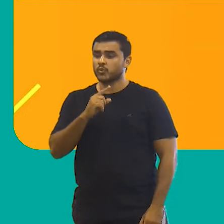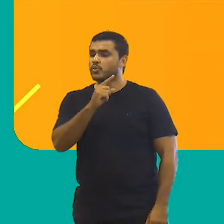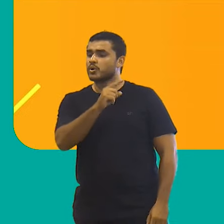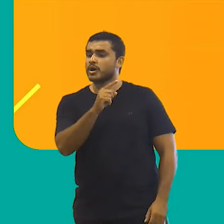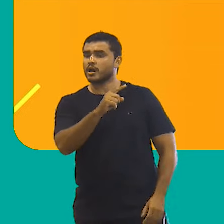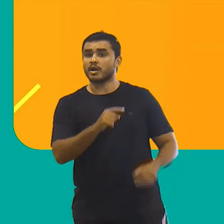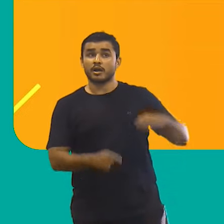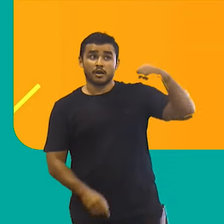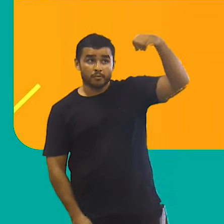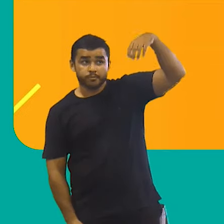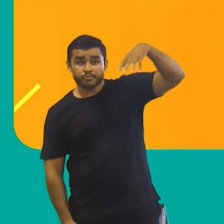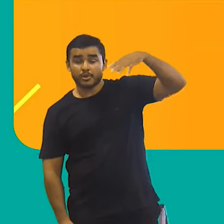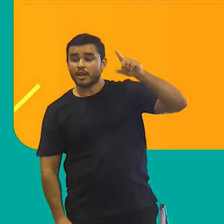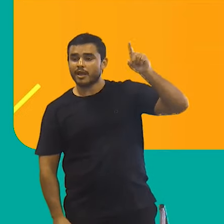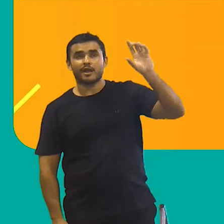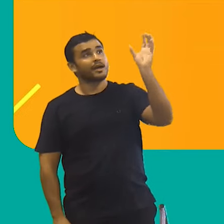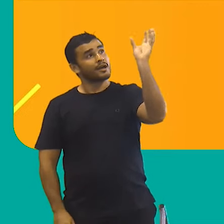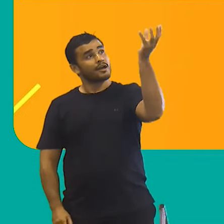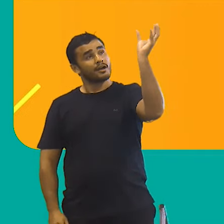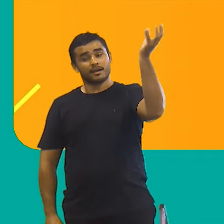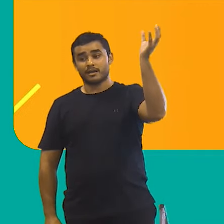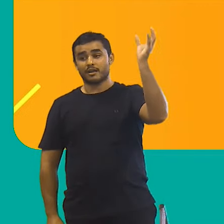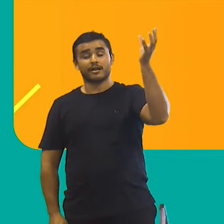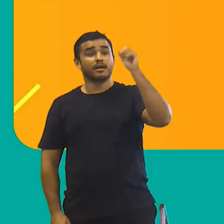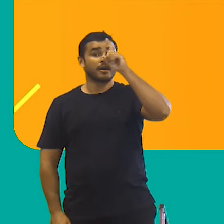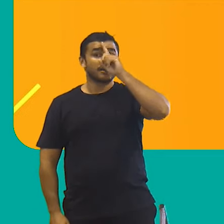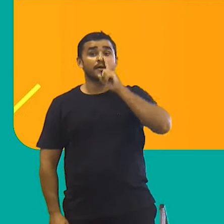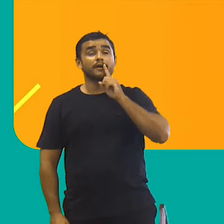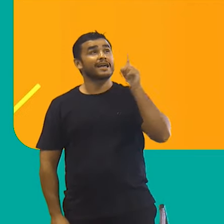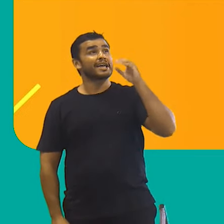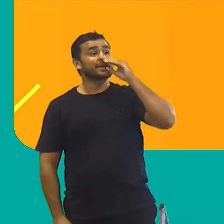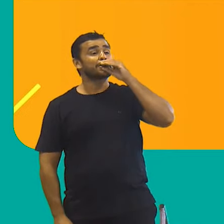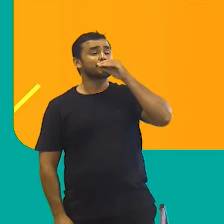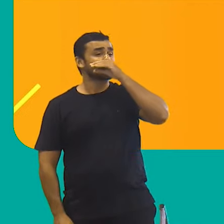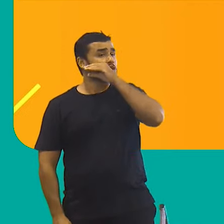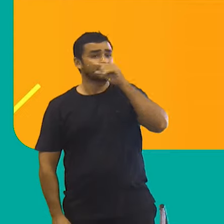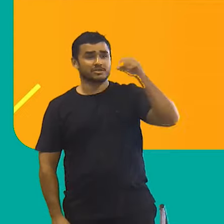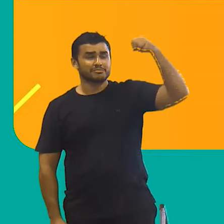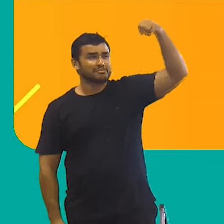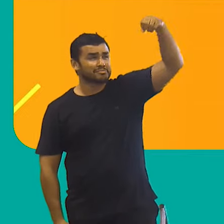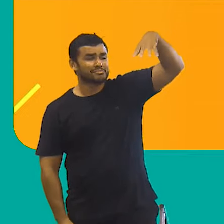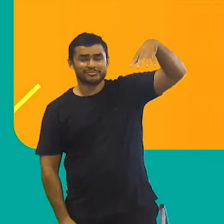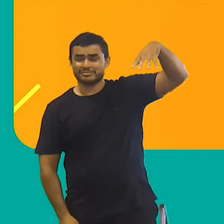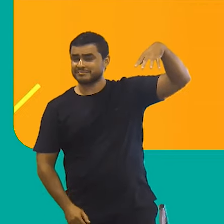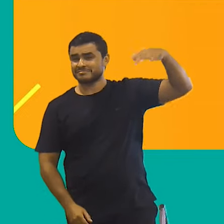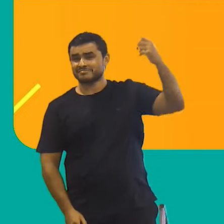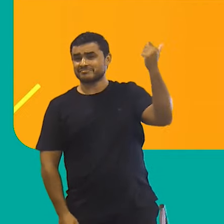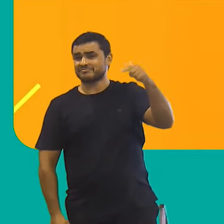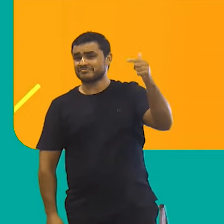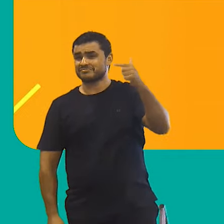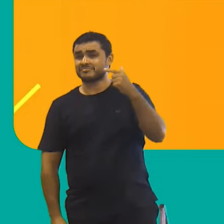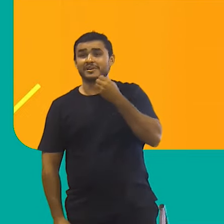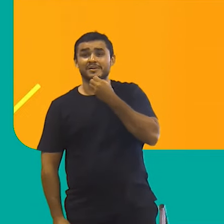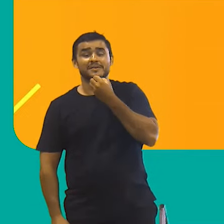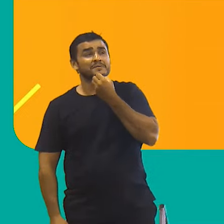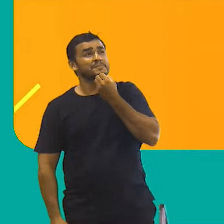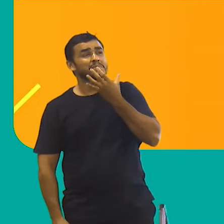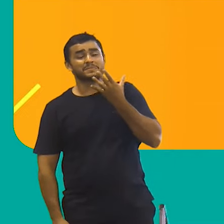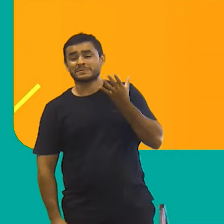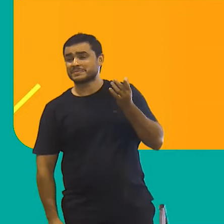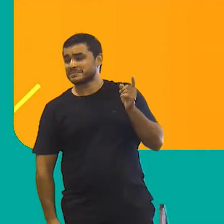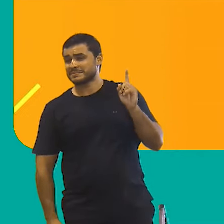incandescente? É que ela presta mais para esquentar do que para iluminar. Ela ilumina